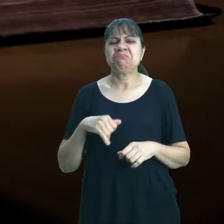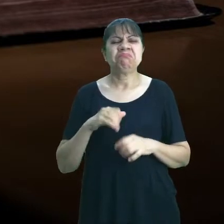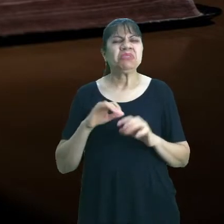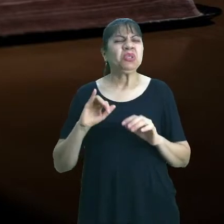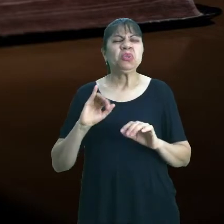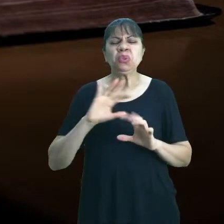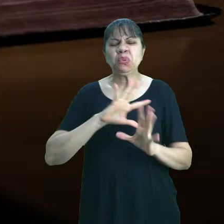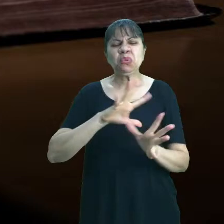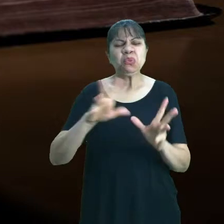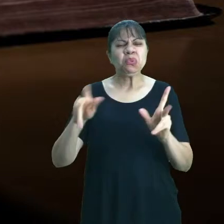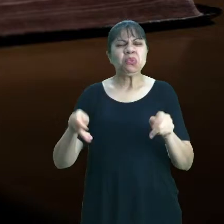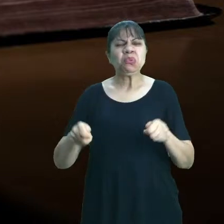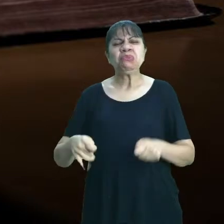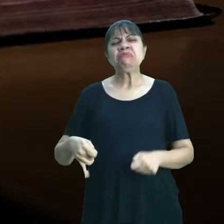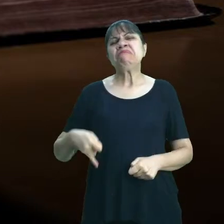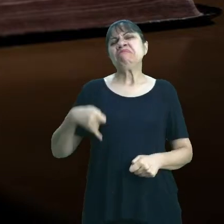vaidade.